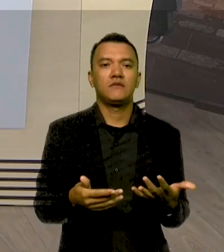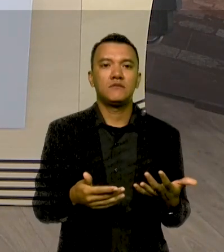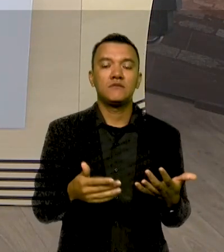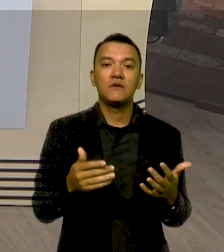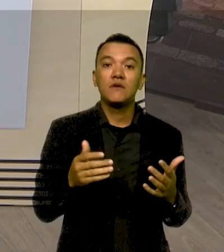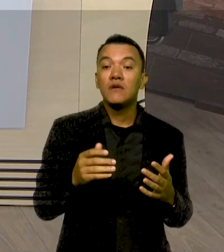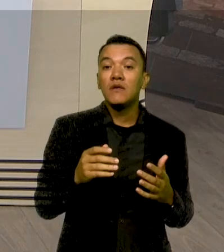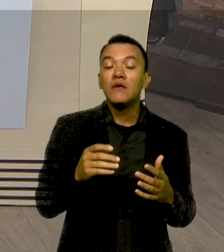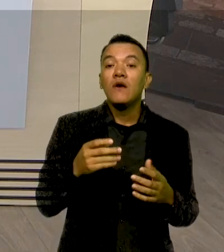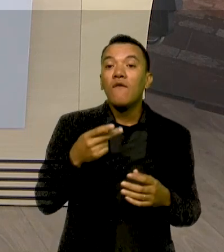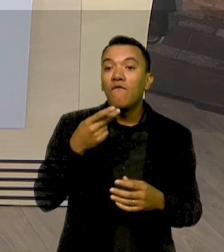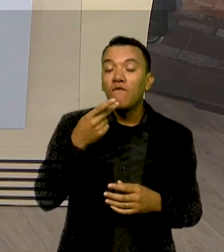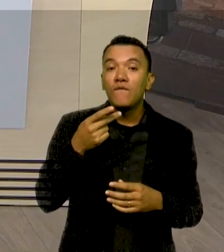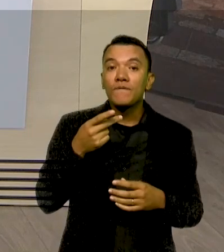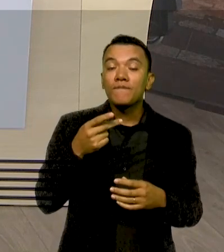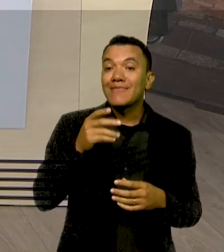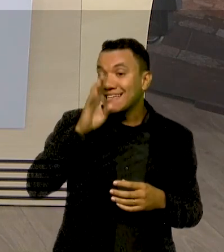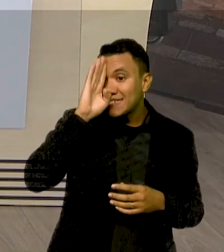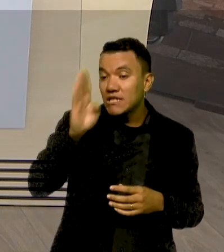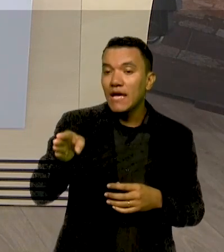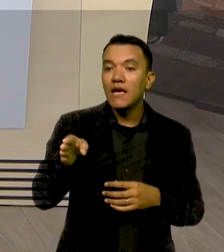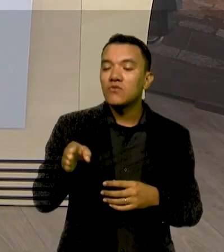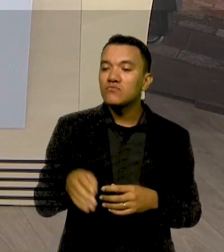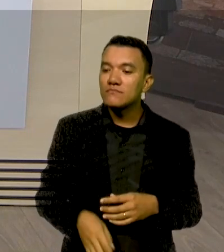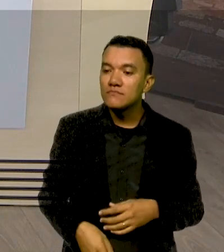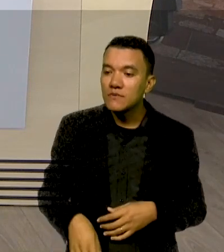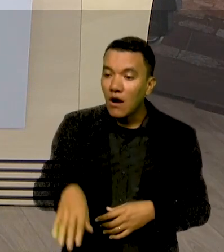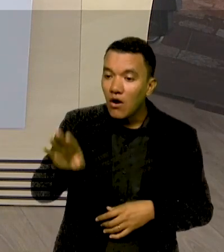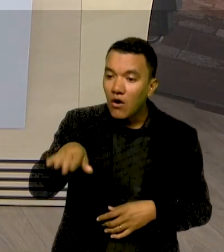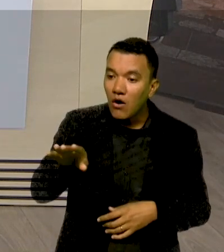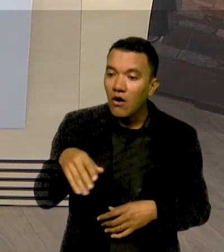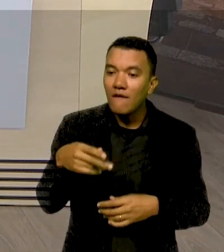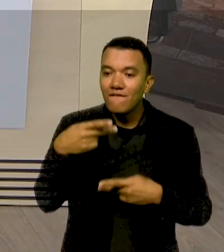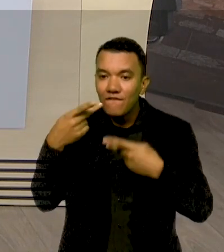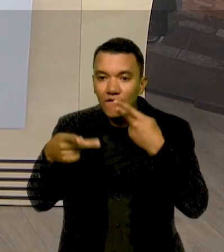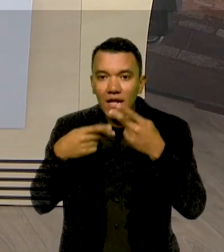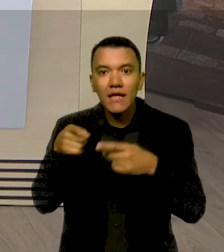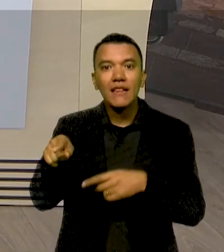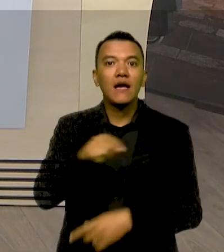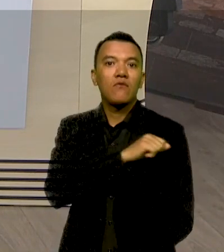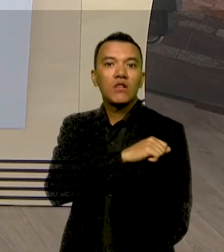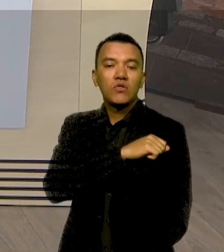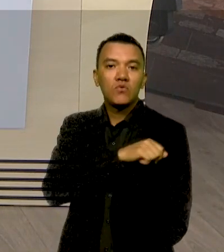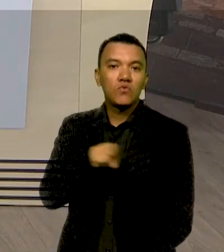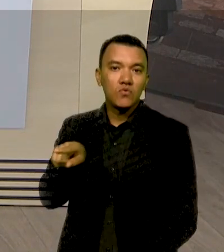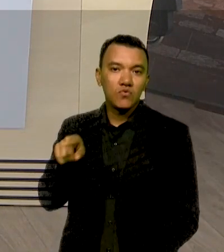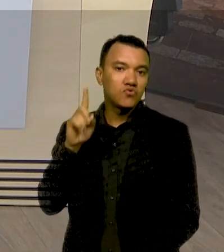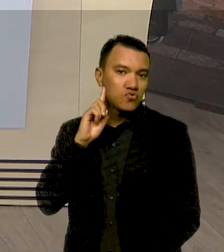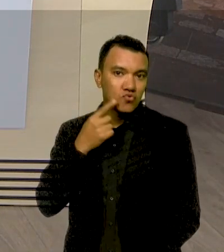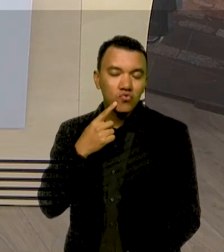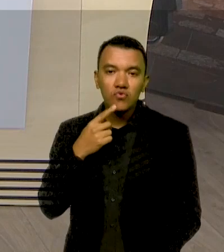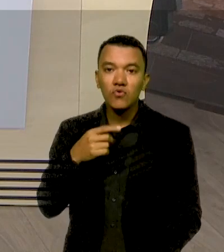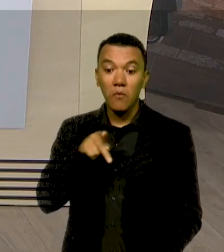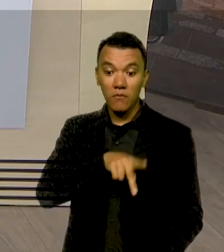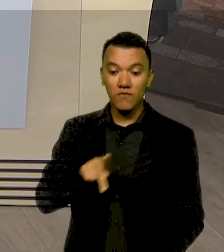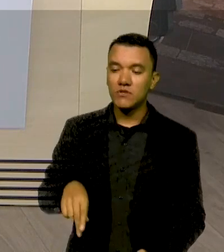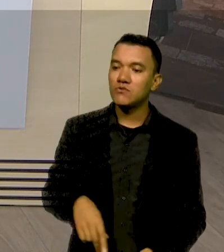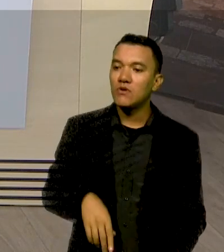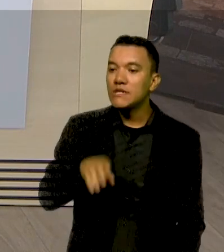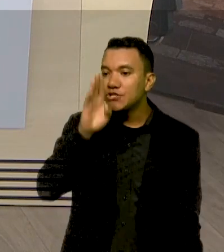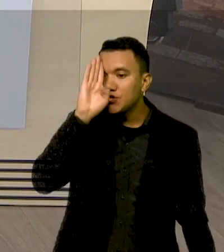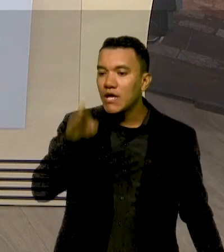dirigir diretamente a esse estudante, ter essa preocupação, porque o estudante não é aluno do intérprete, é aluno do